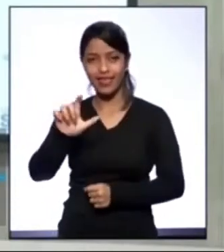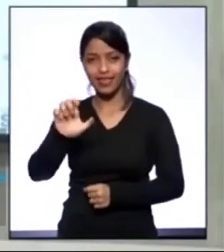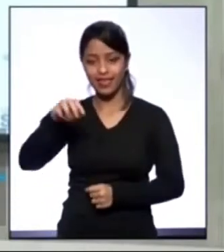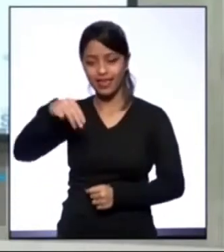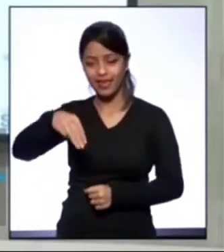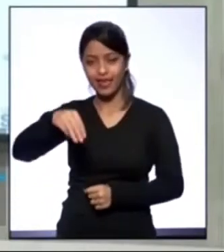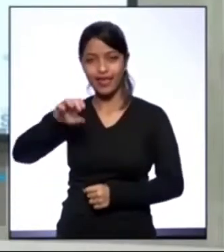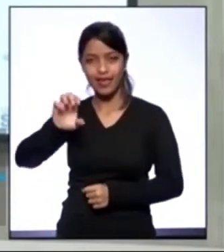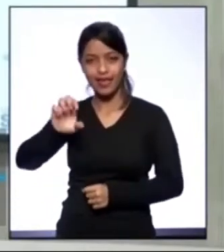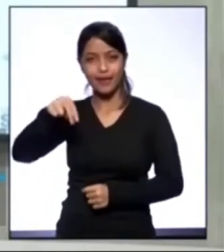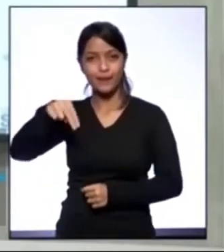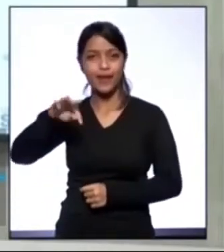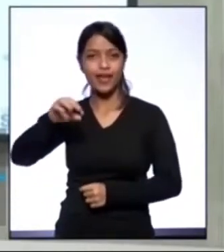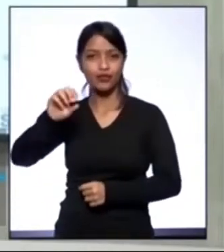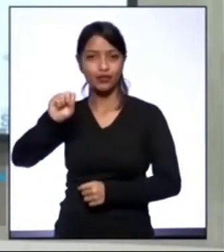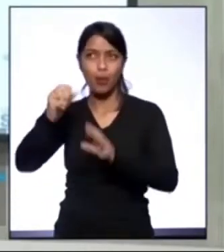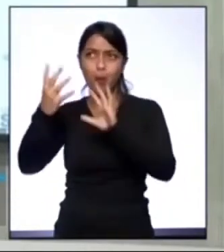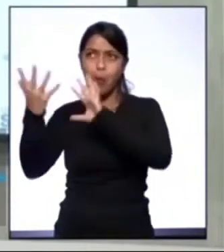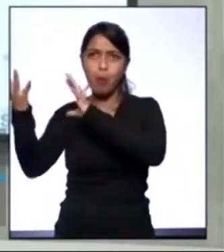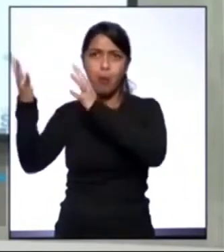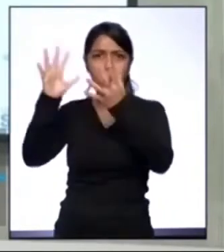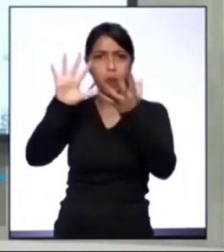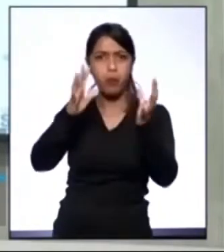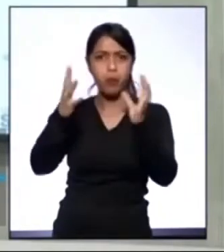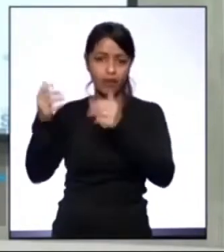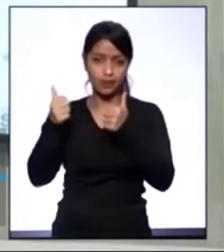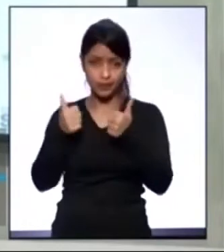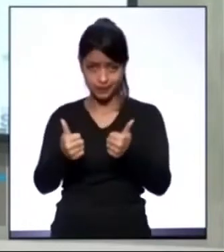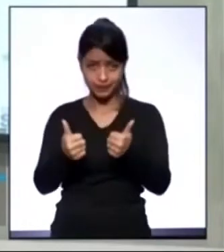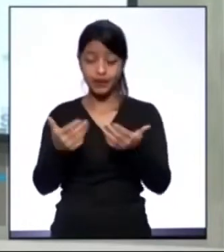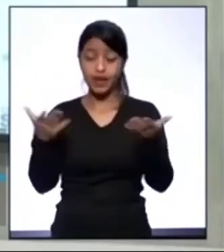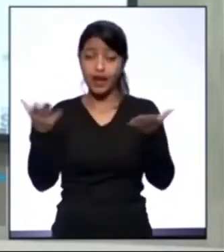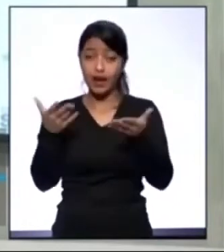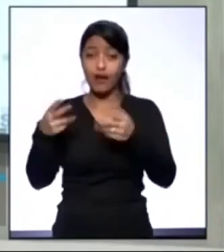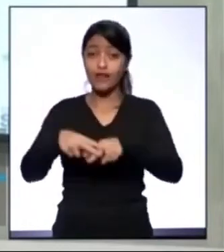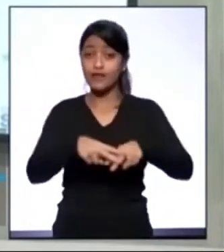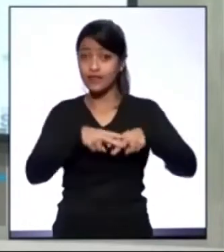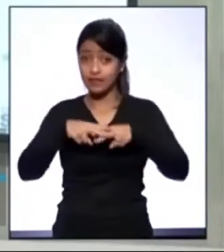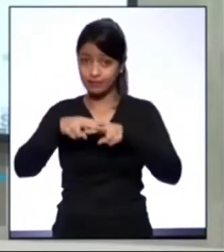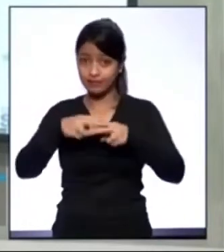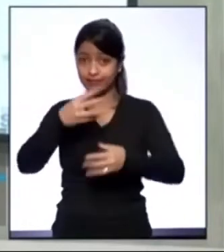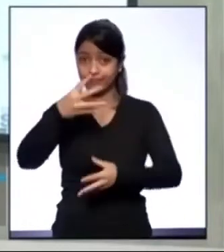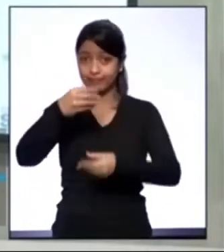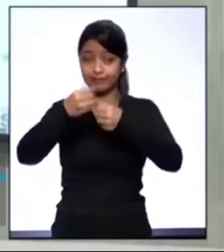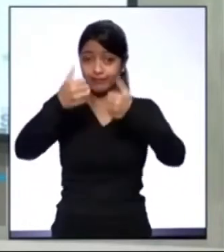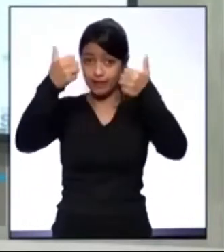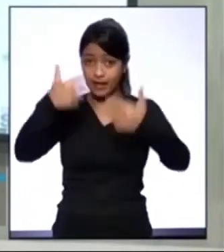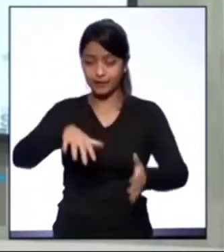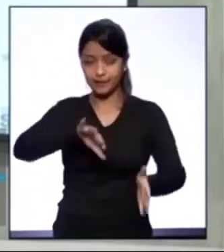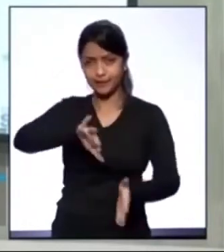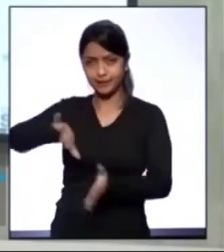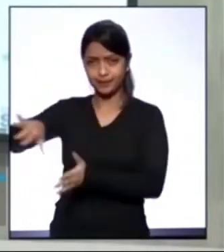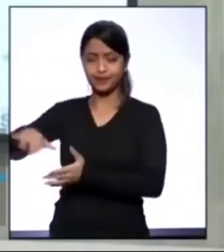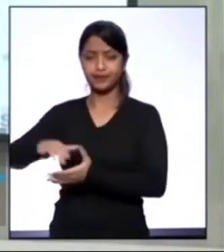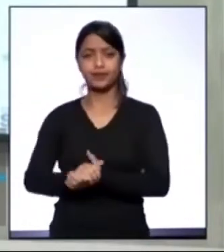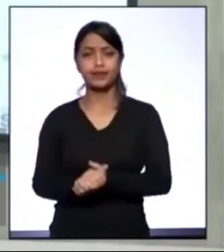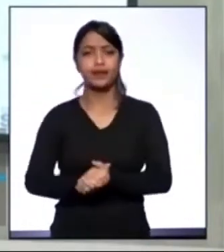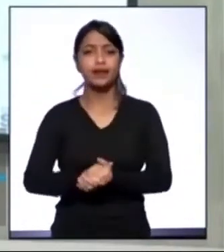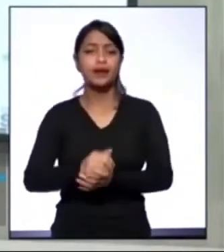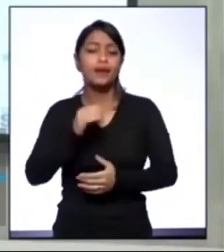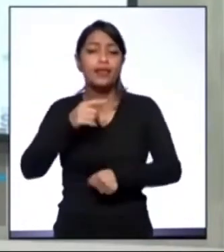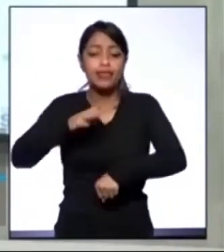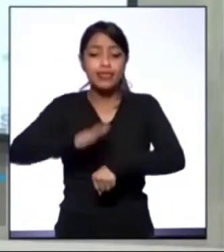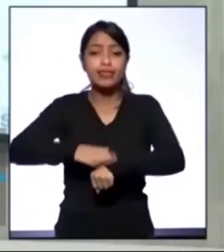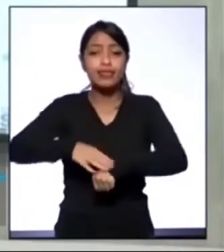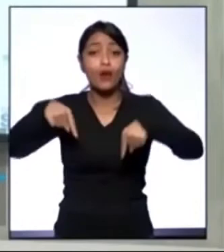climáticos. Vamos fazer agora, né, um apanhado? Tempo, condição atmosférica momentânea. É como se você pudesse ir lá fora,